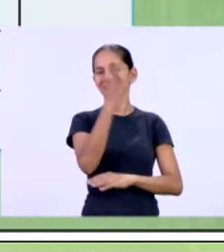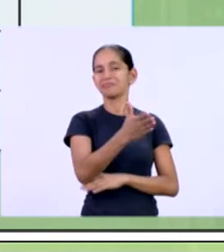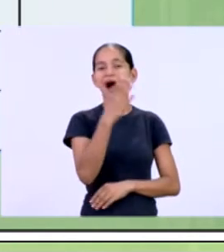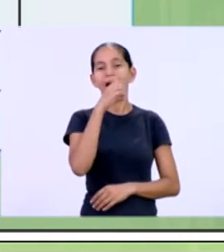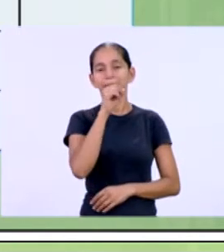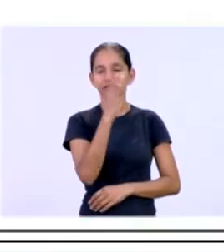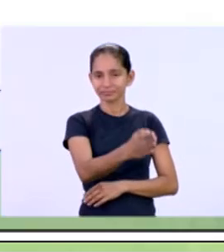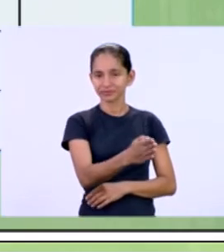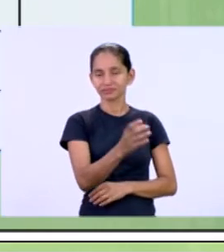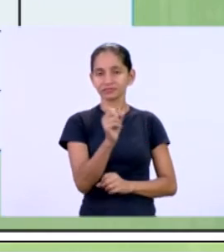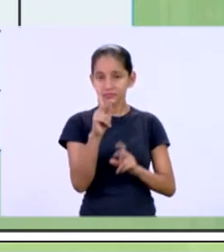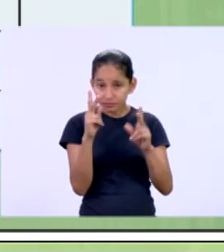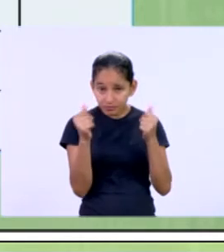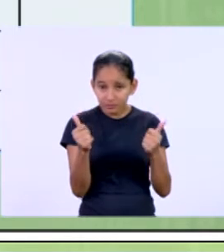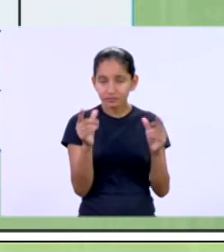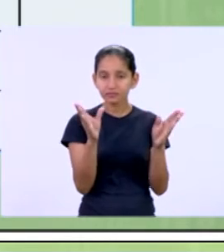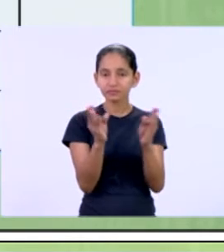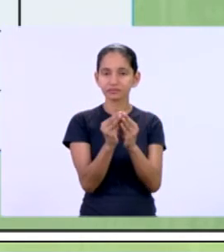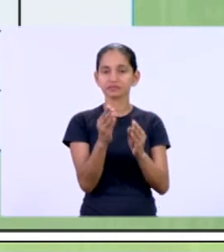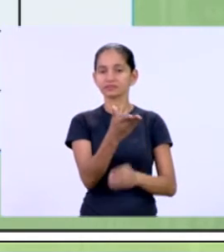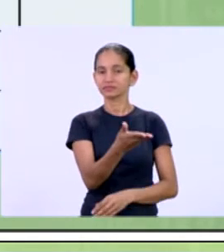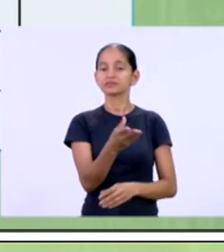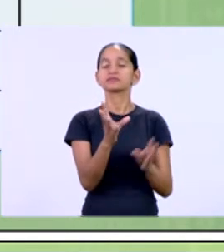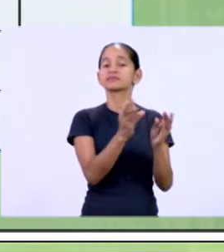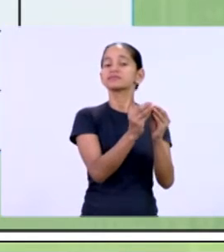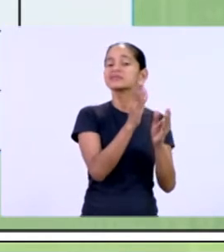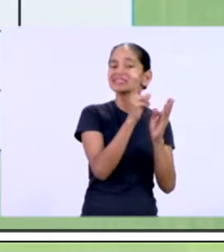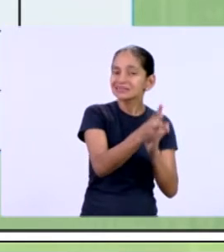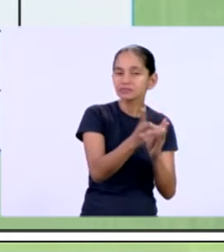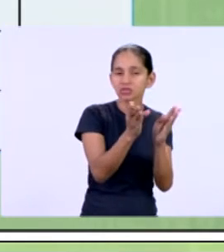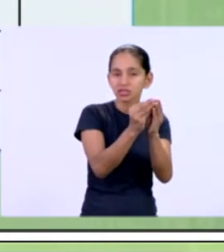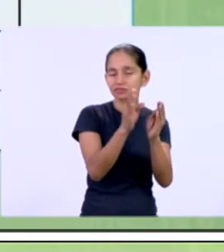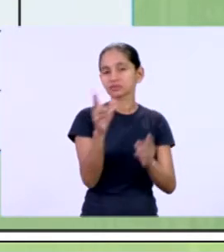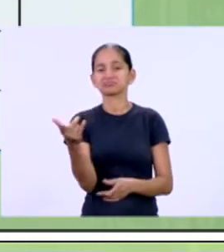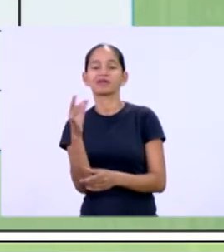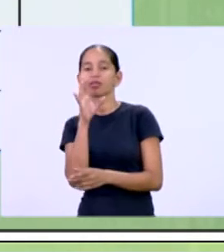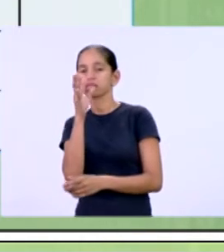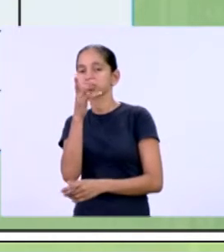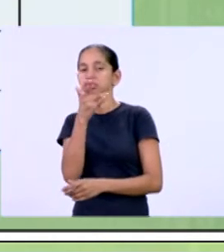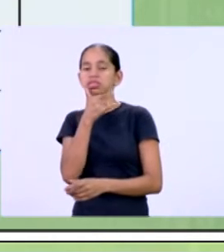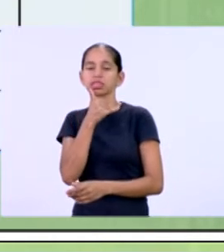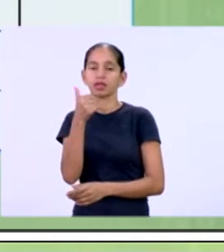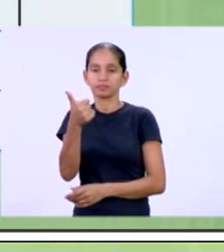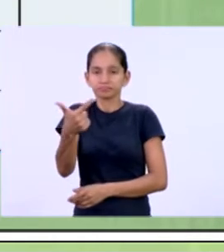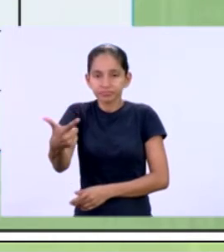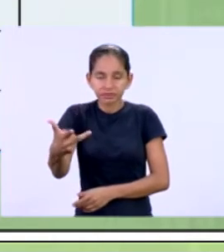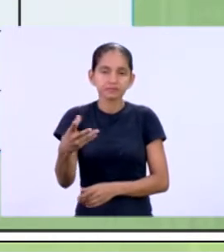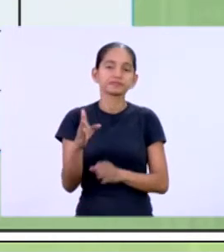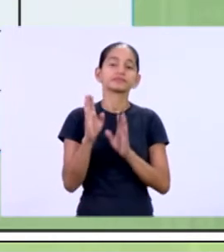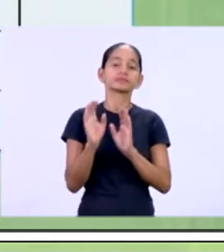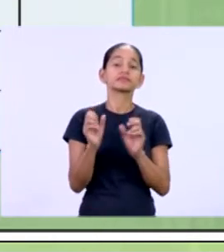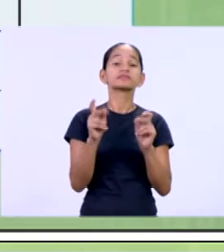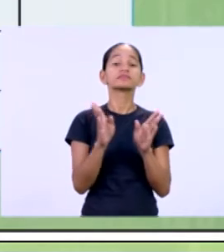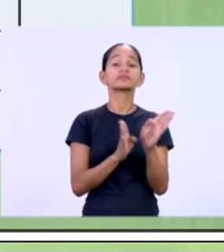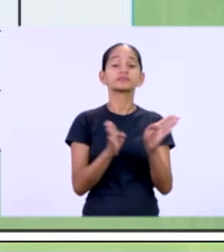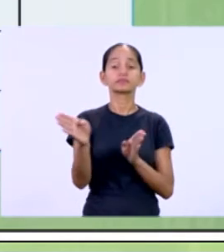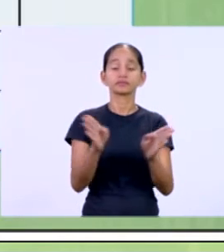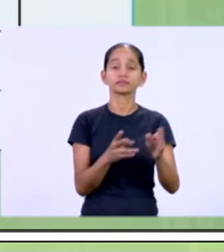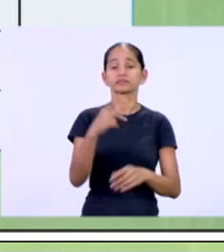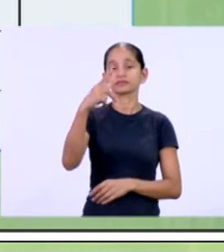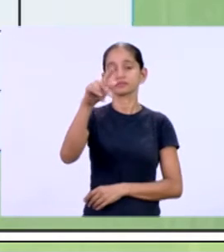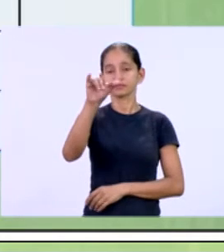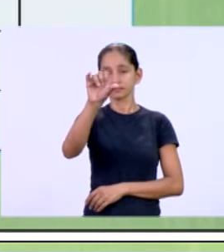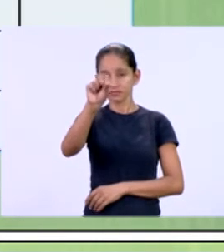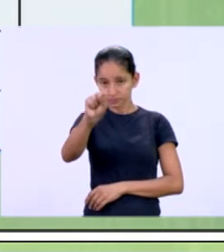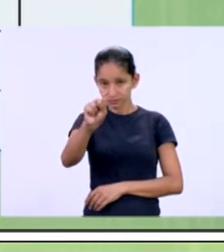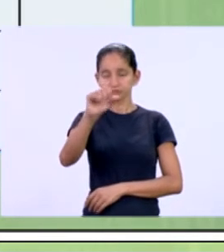Correto? Beleza? Pego esse valor aqui, alimento na planilha. Nós calculamos de janeiro, fevereiro e março, PIS,